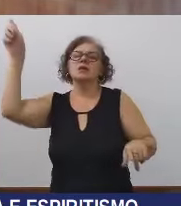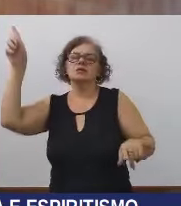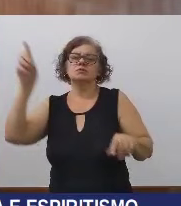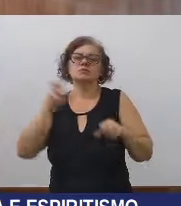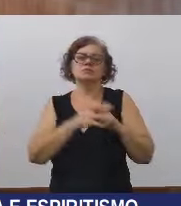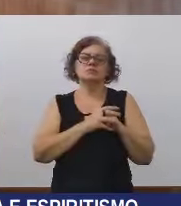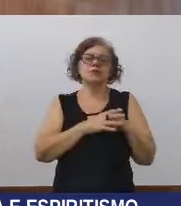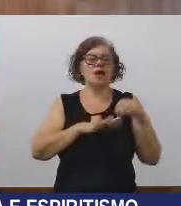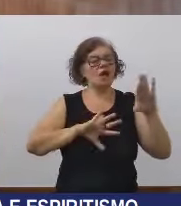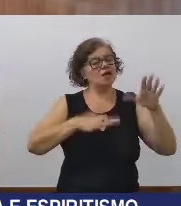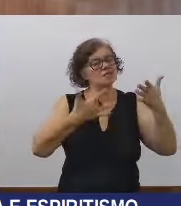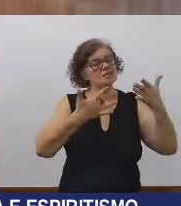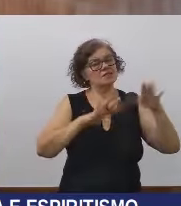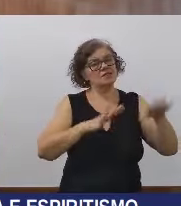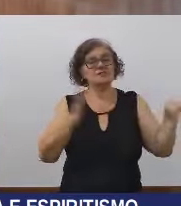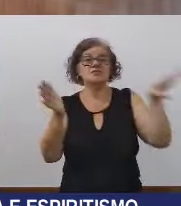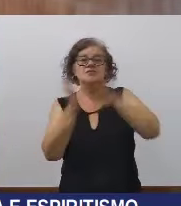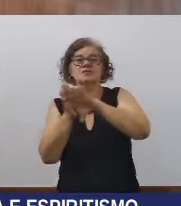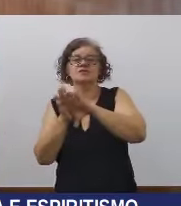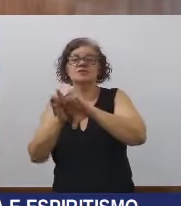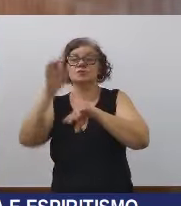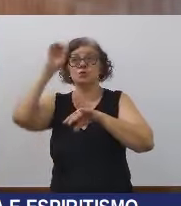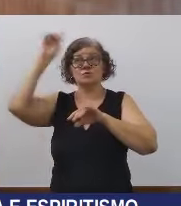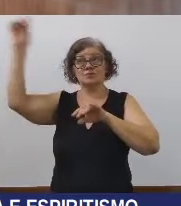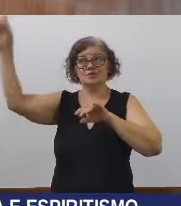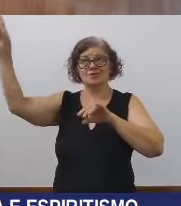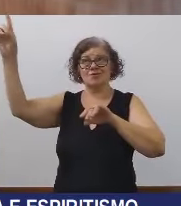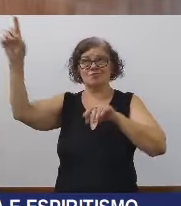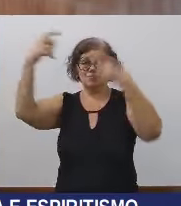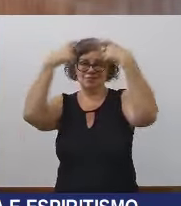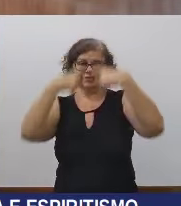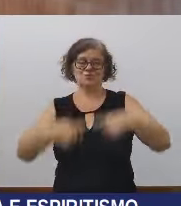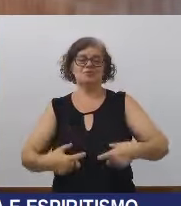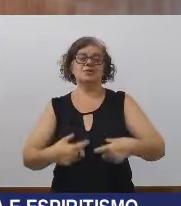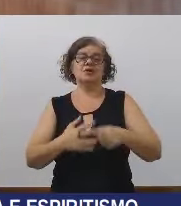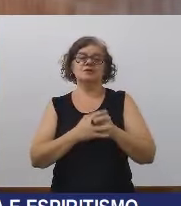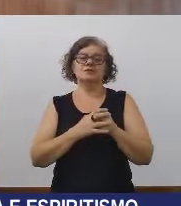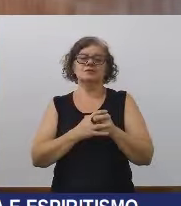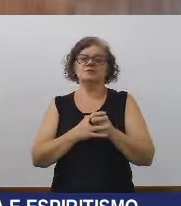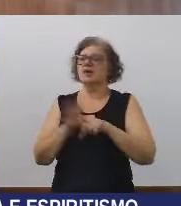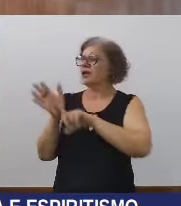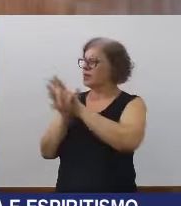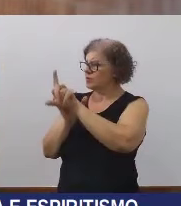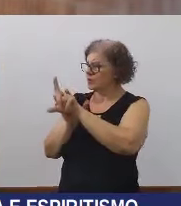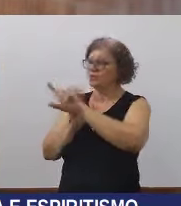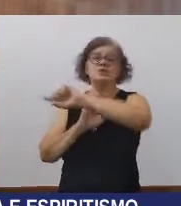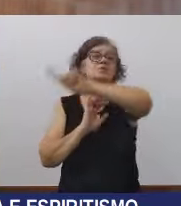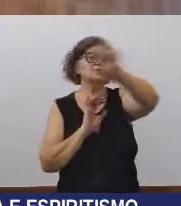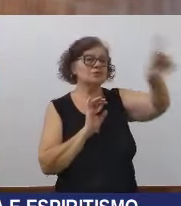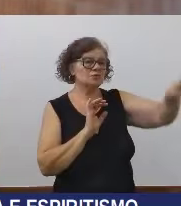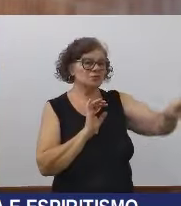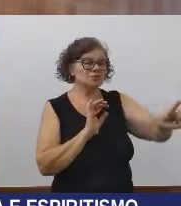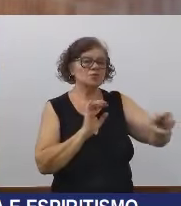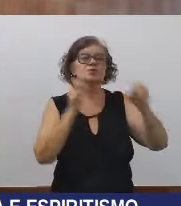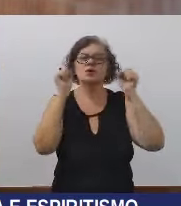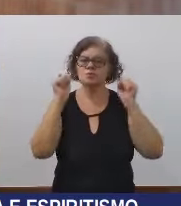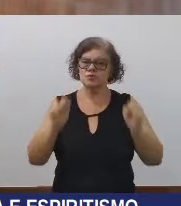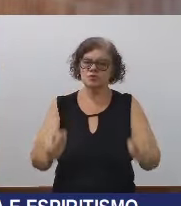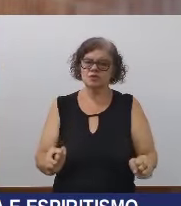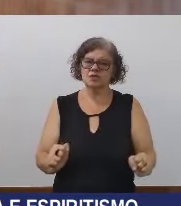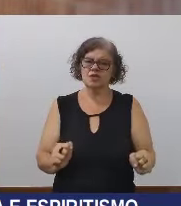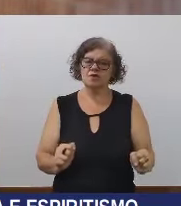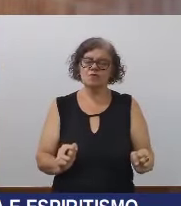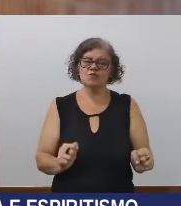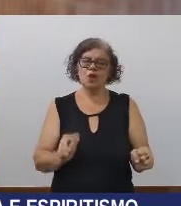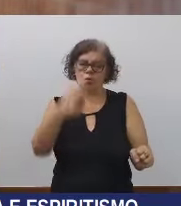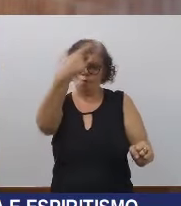Porque muitas vezes nós atribuímos a Deus atributos humanos. E aí eu pergunto a vocês, é possível